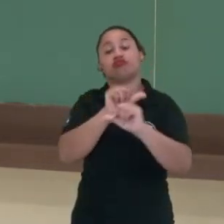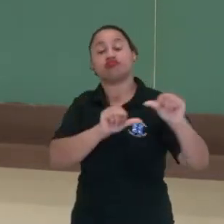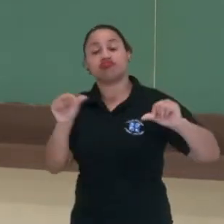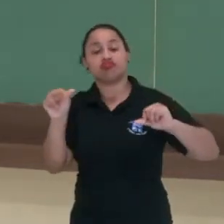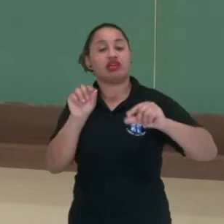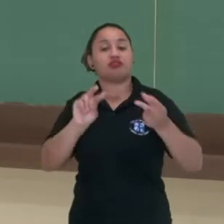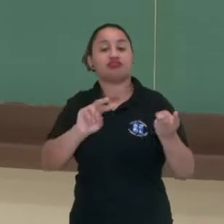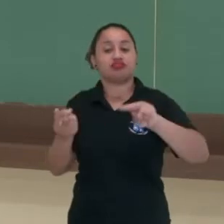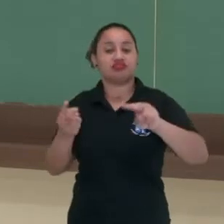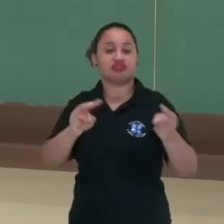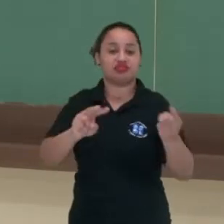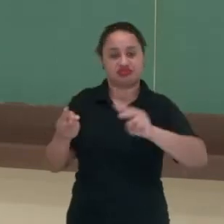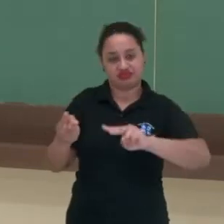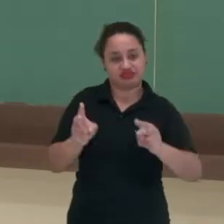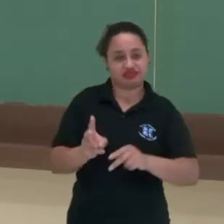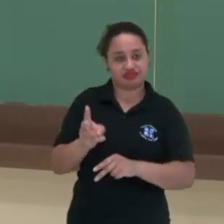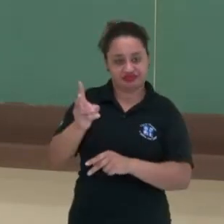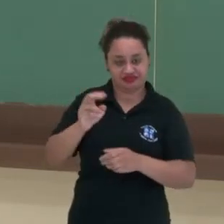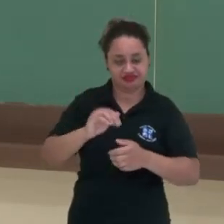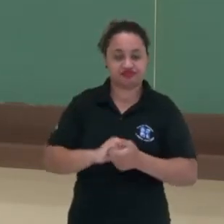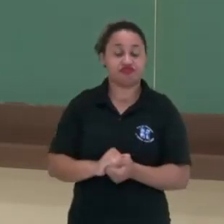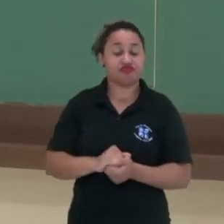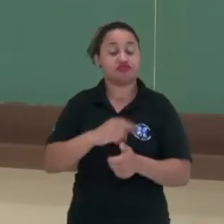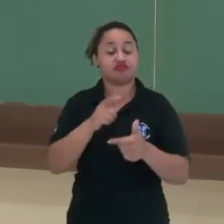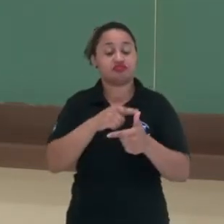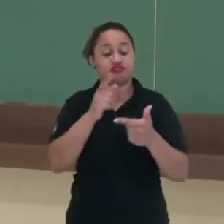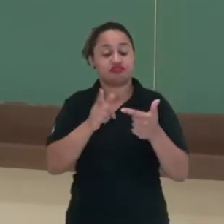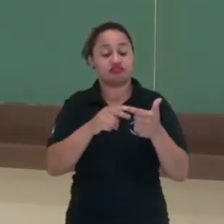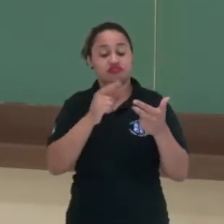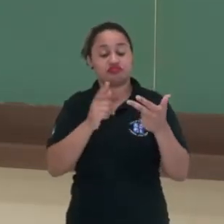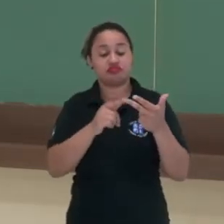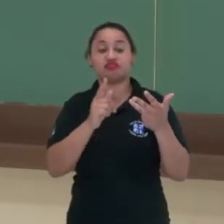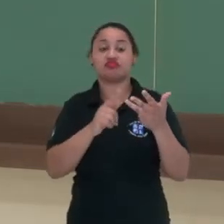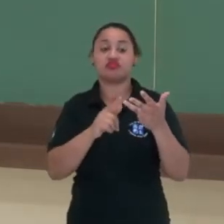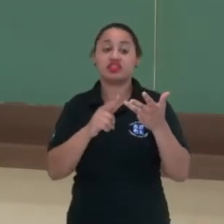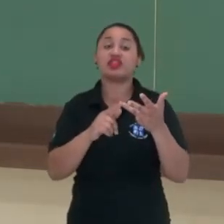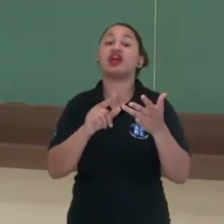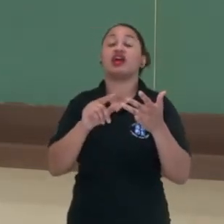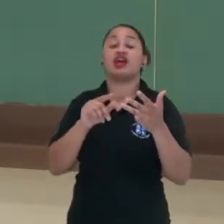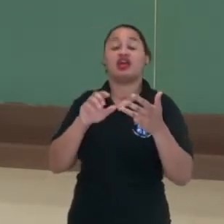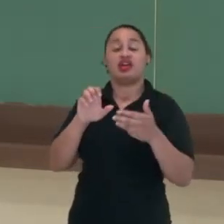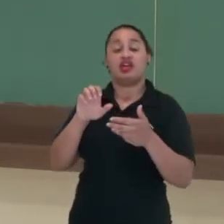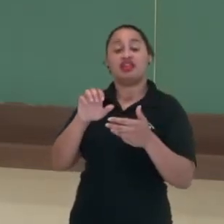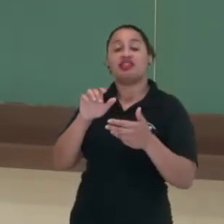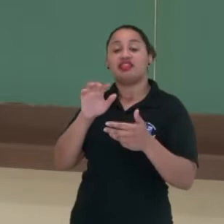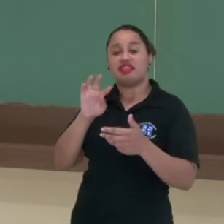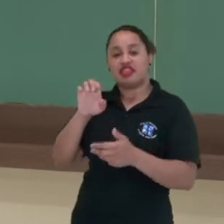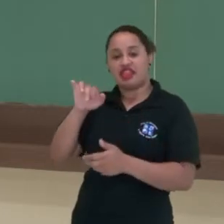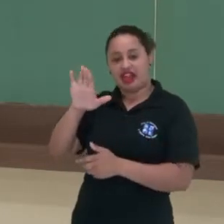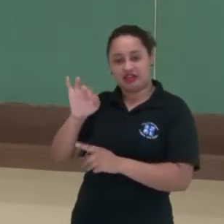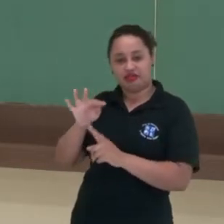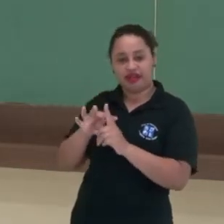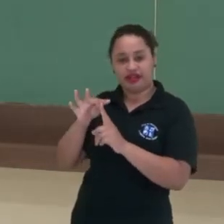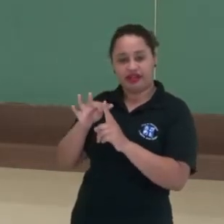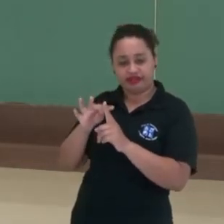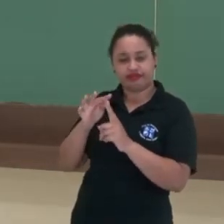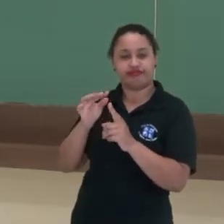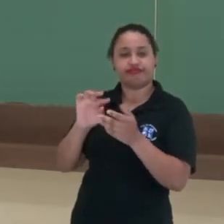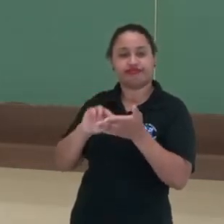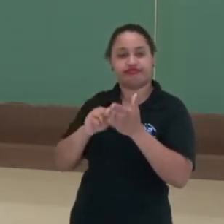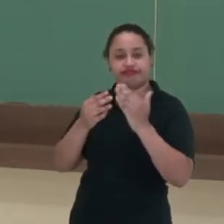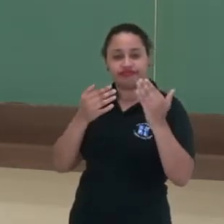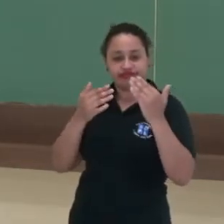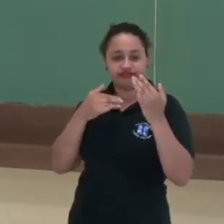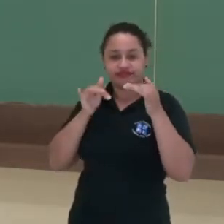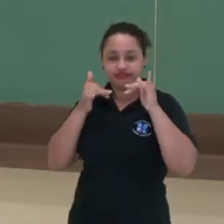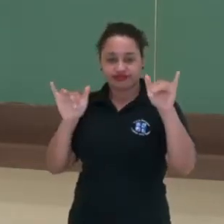tempo todo? Agora nós vamos ver energia térmica. Térmica vem de calor. Então, olha, é a energia que